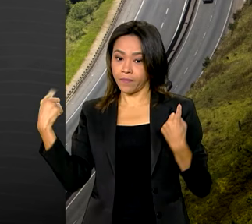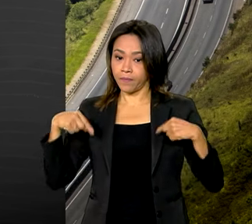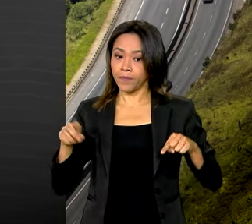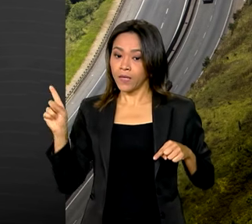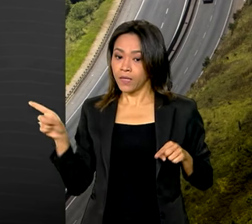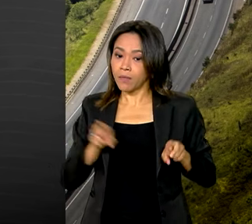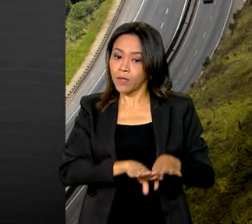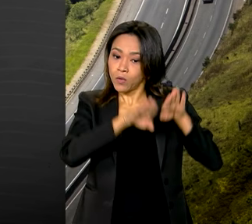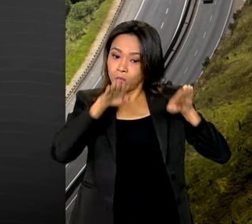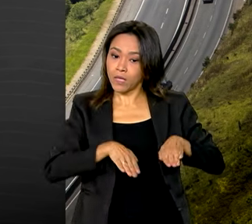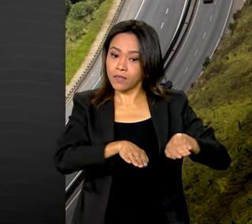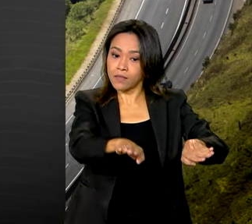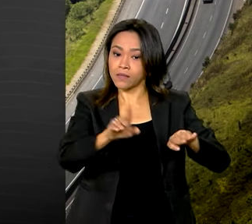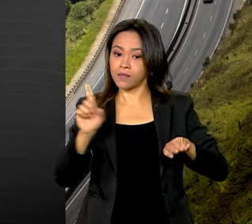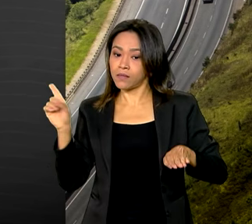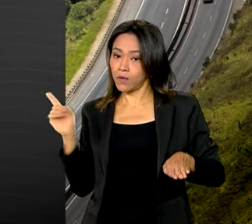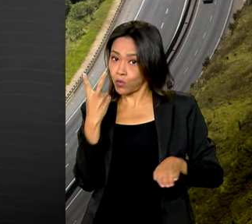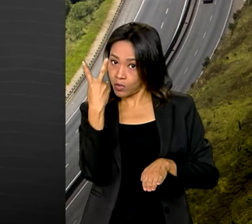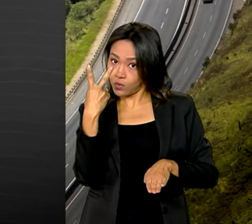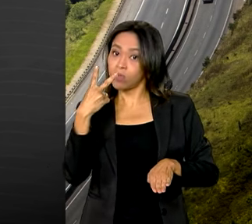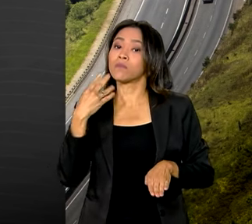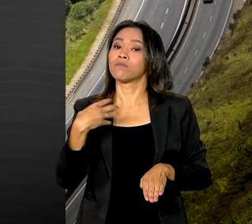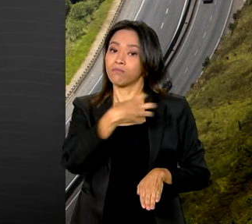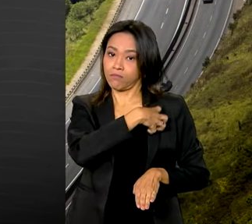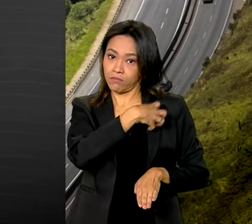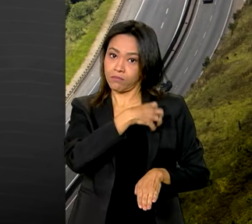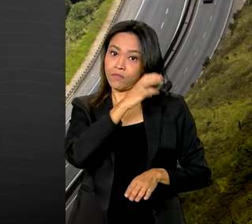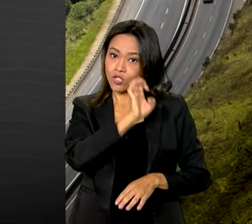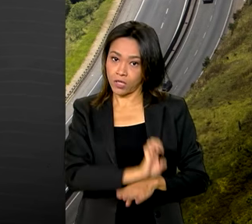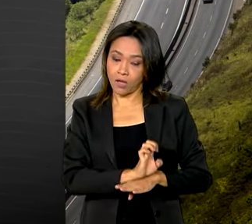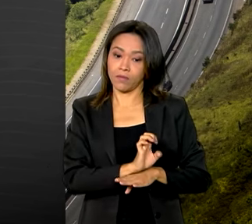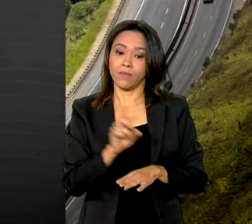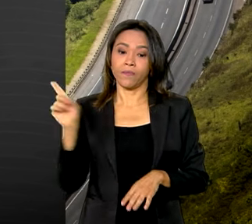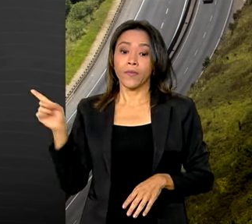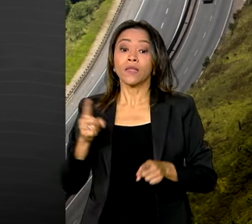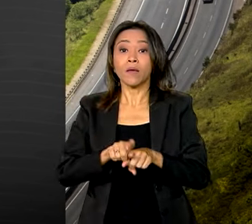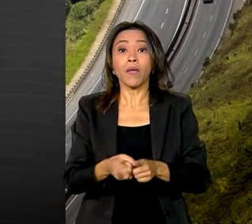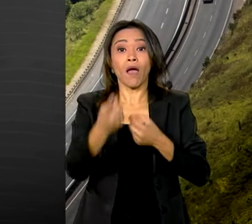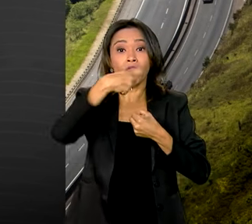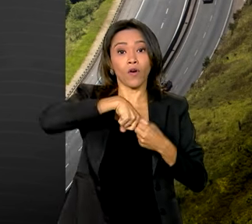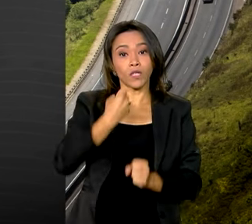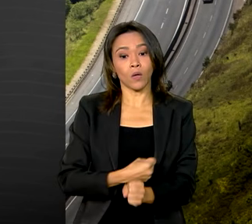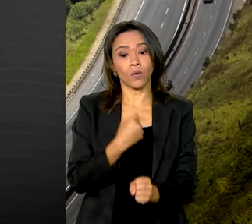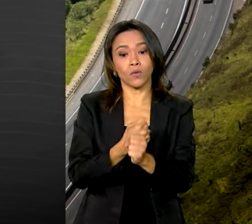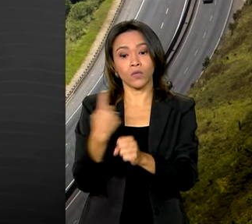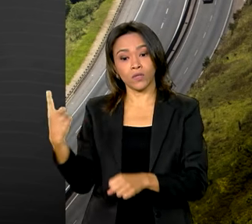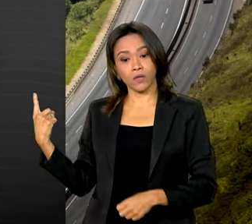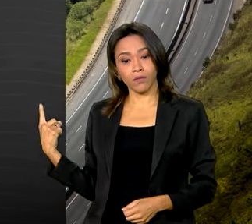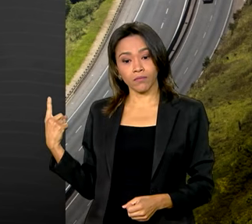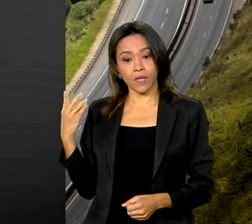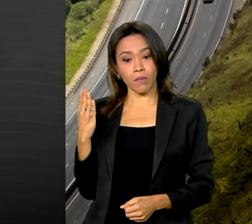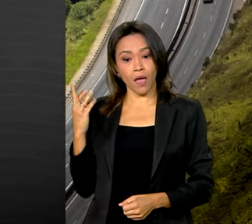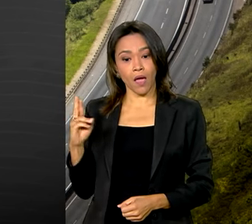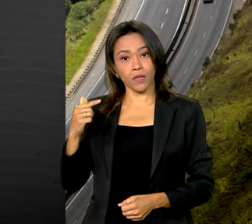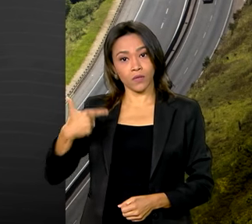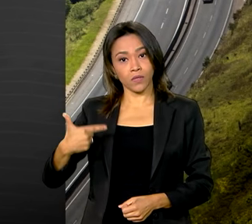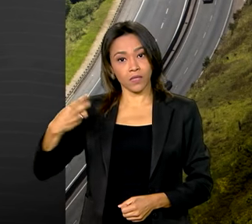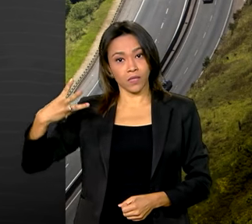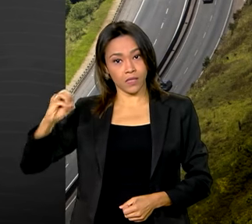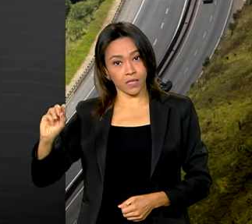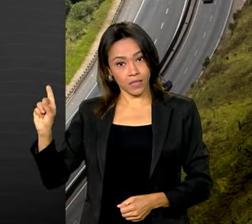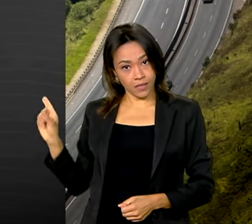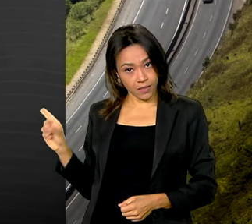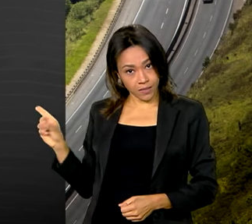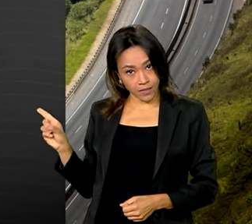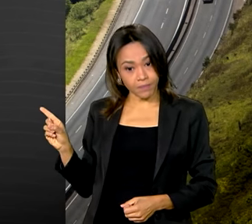242, ambas na Bahia. Também está prevista a retomada das obras da BR-230